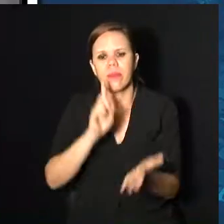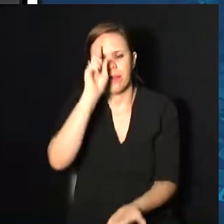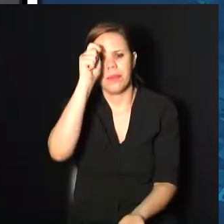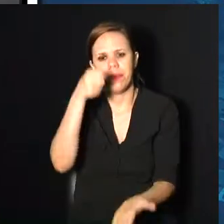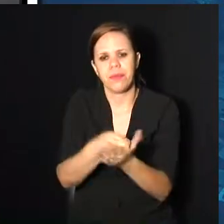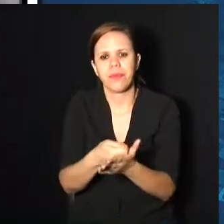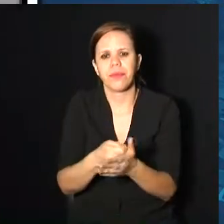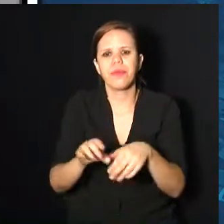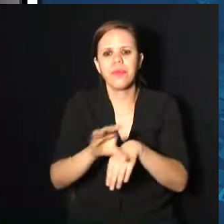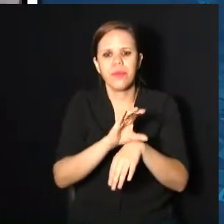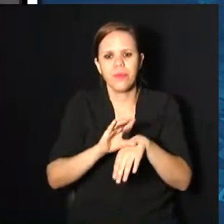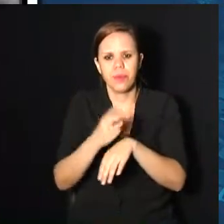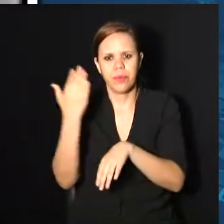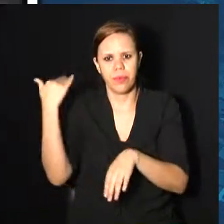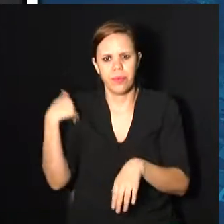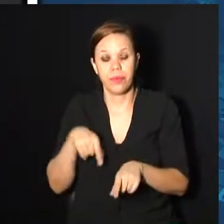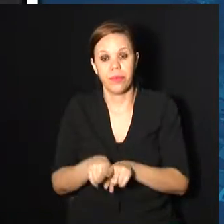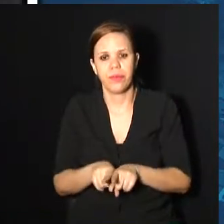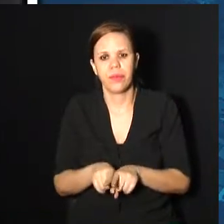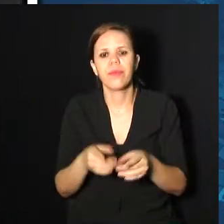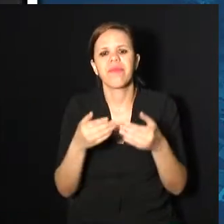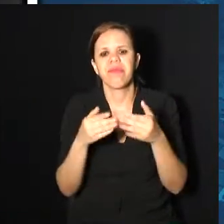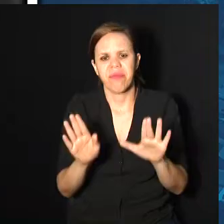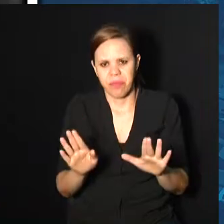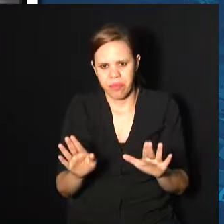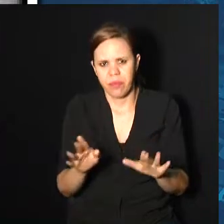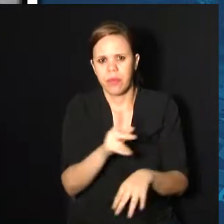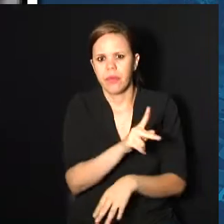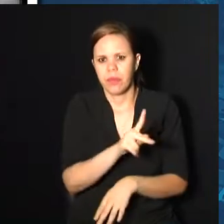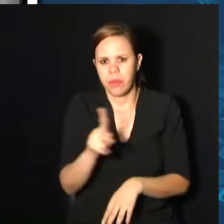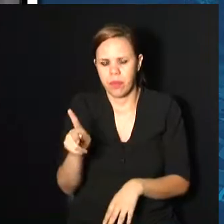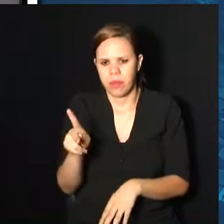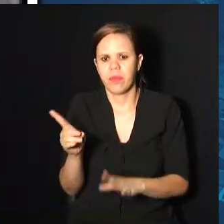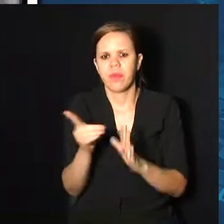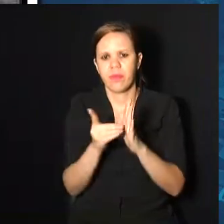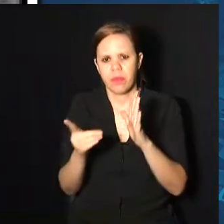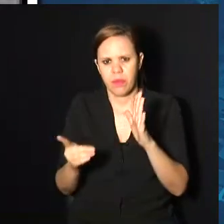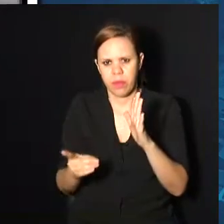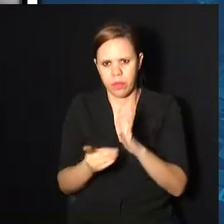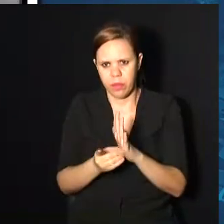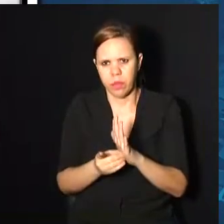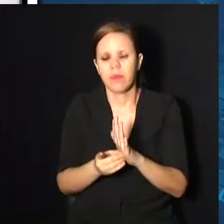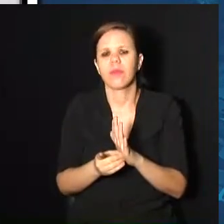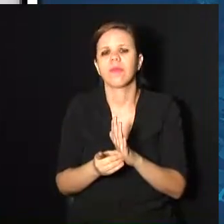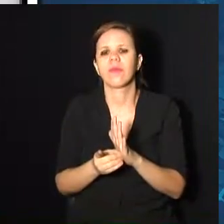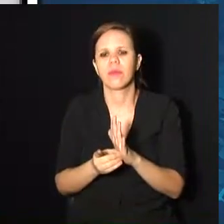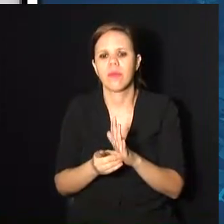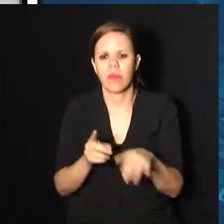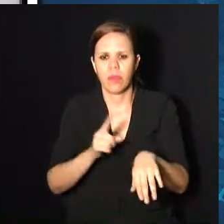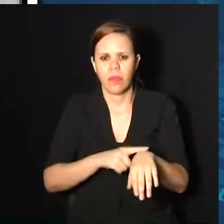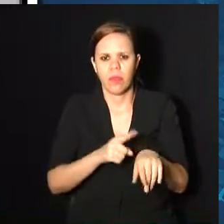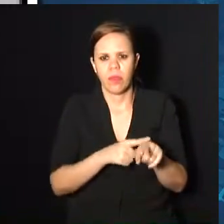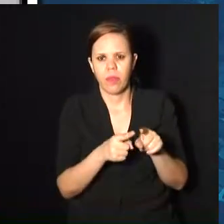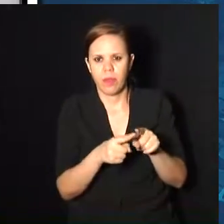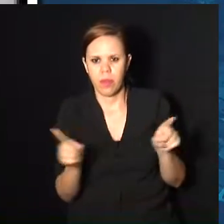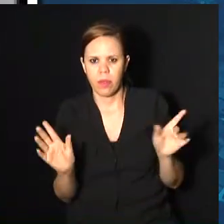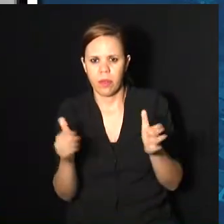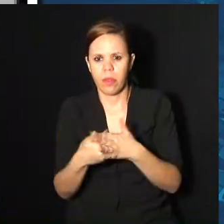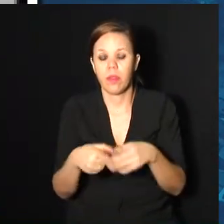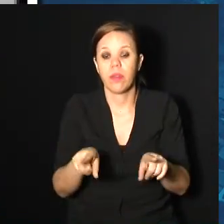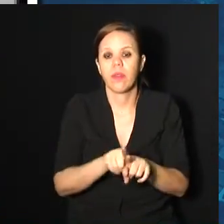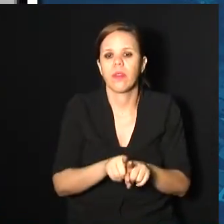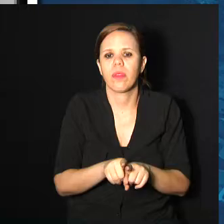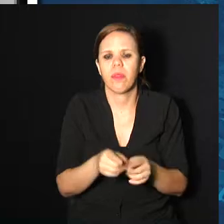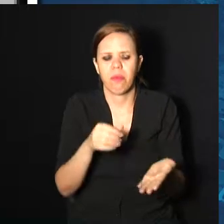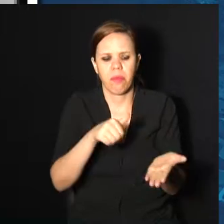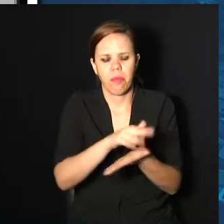garantias constitucionais. Permitia que o presidente decretasse estado de sítio por tempo indeterminado,